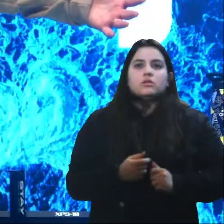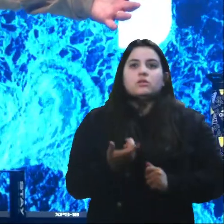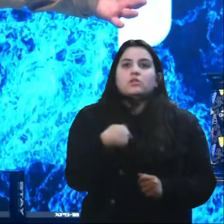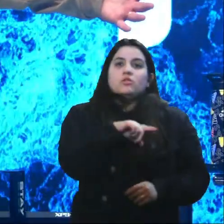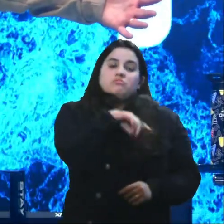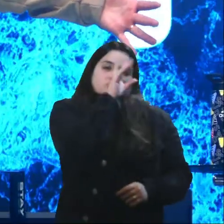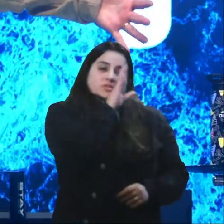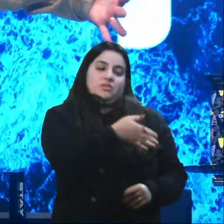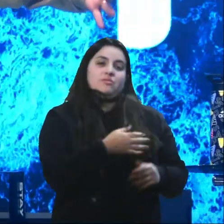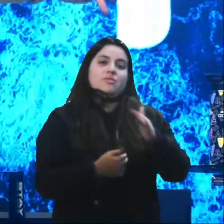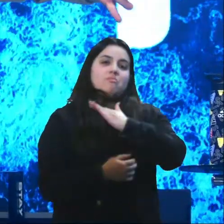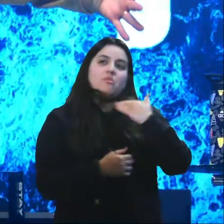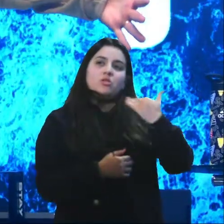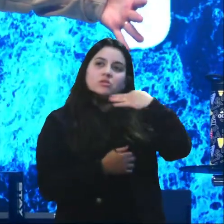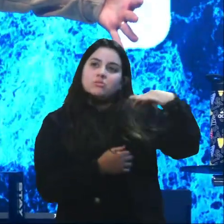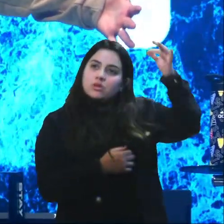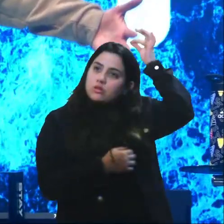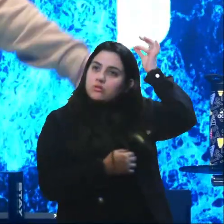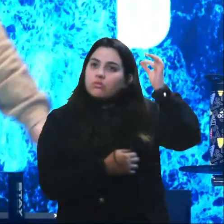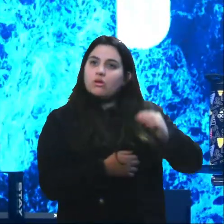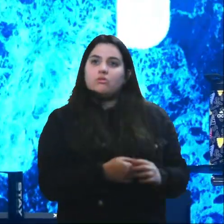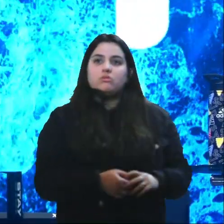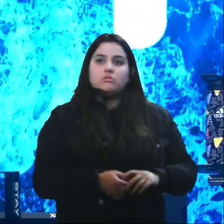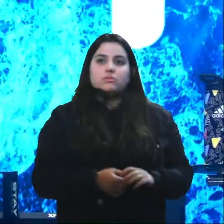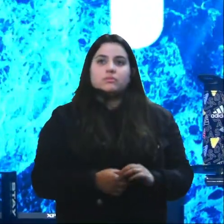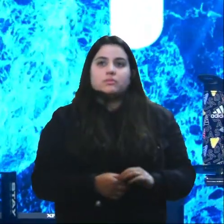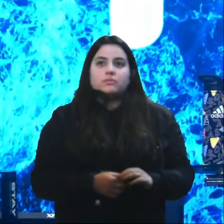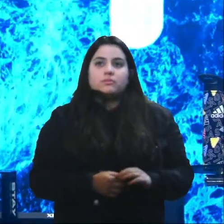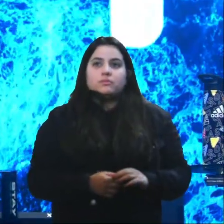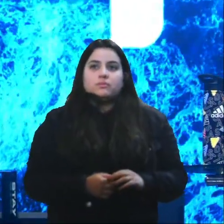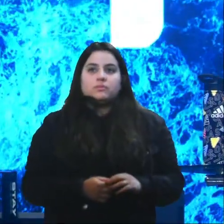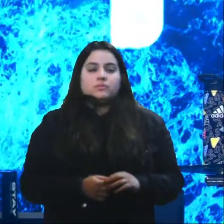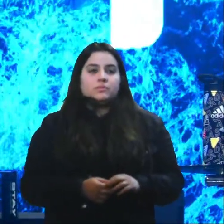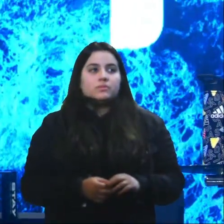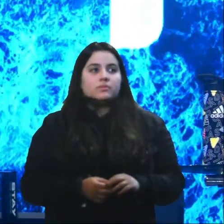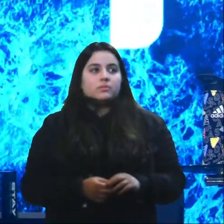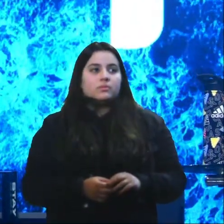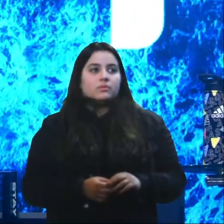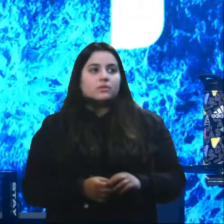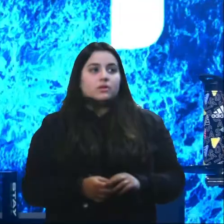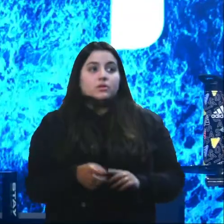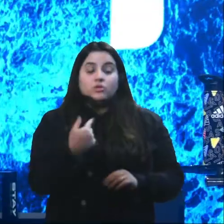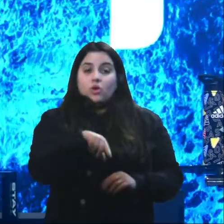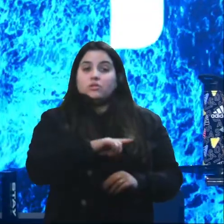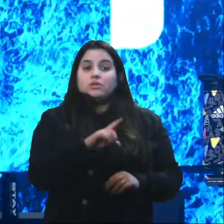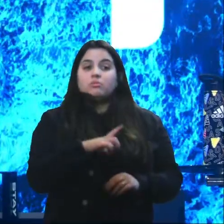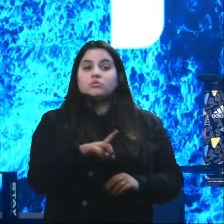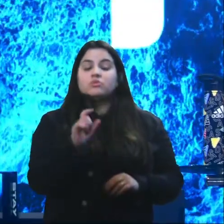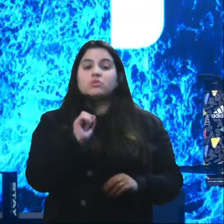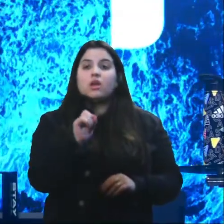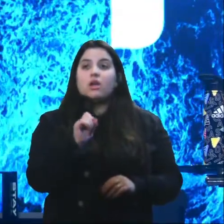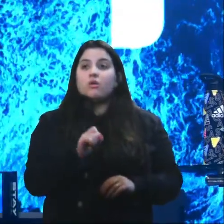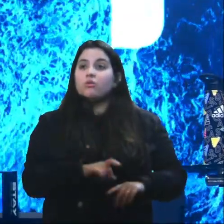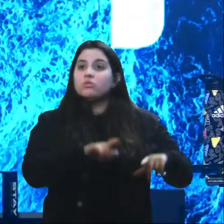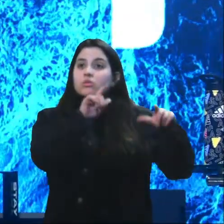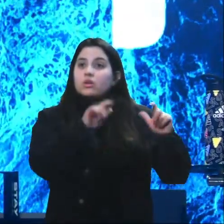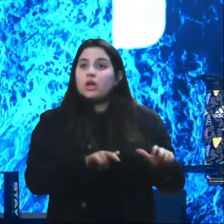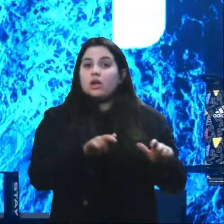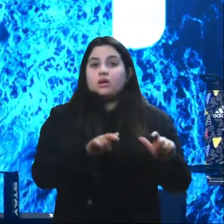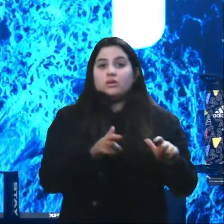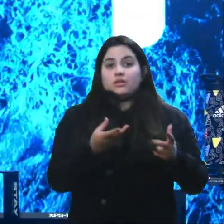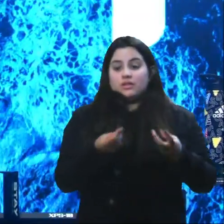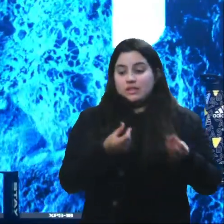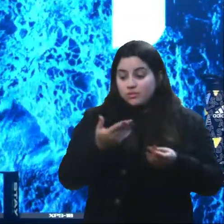morte espiritual, a morte eterna. Nos resta um lugar onde a presença de Deus